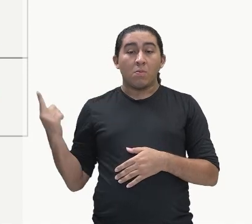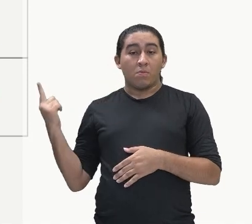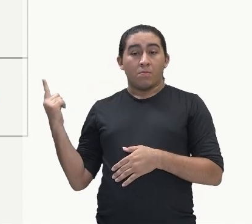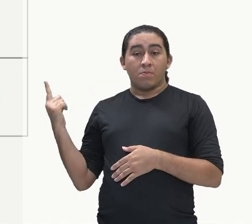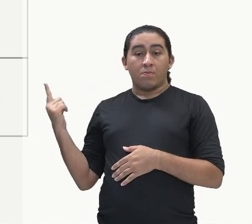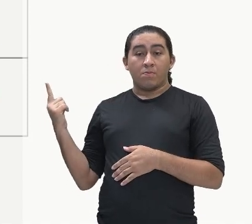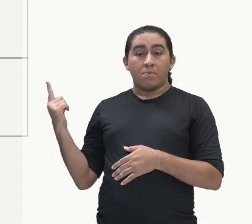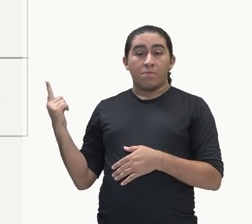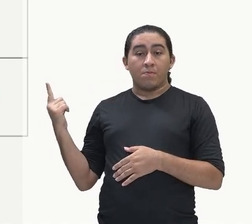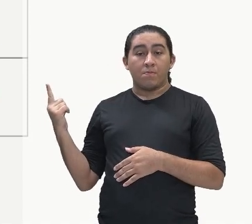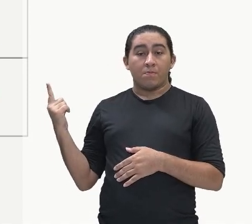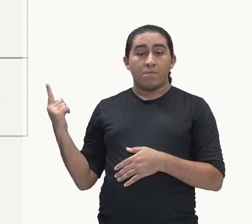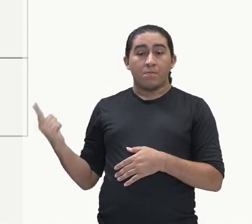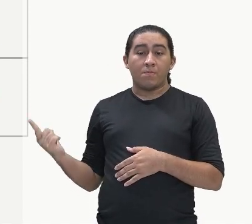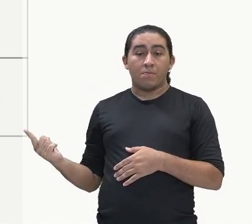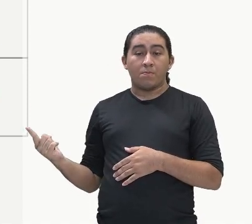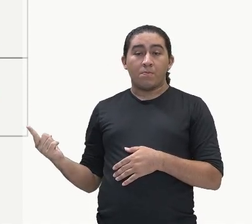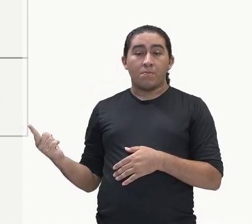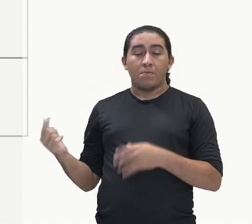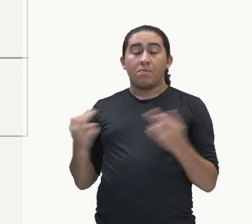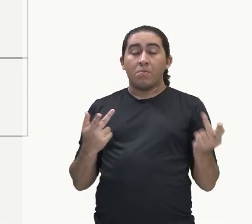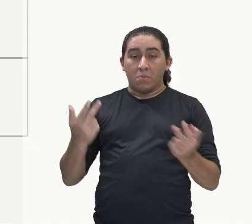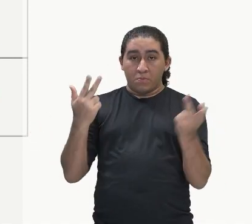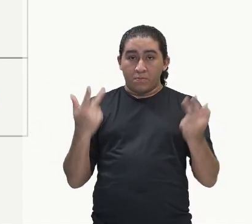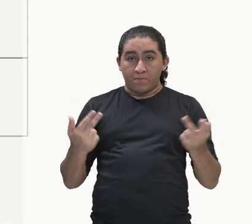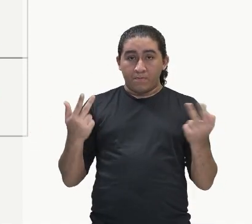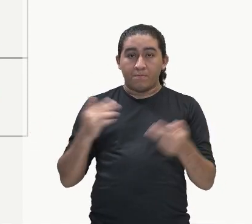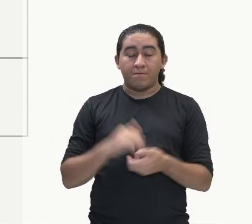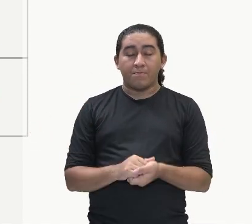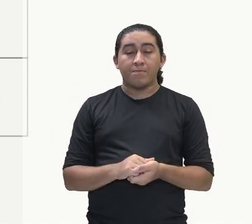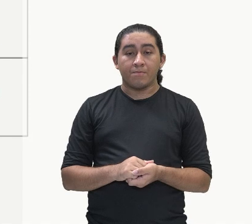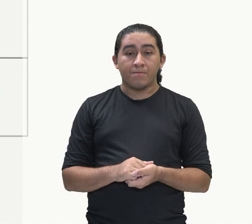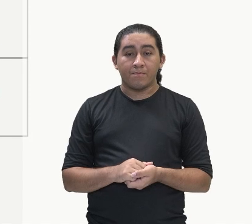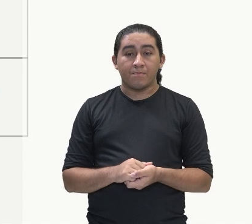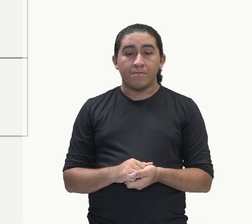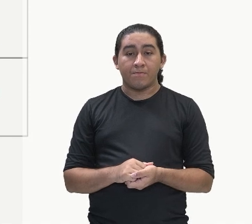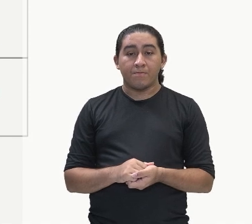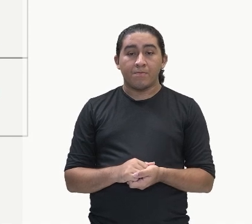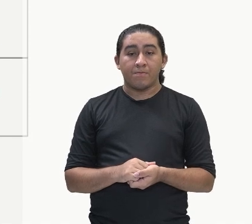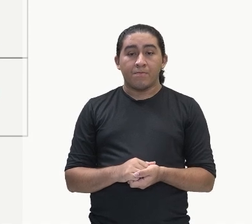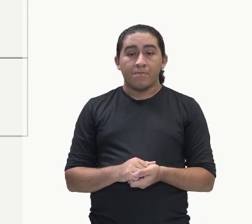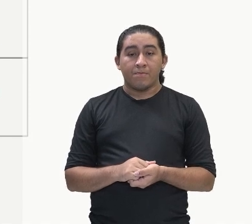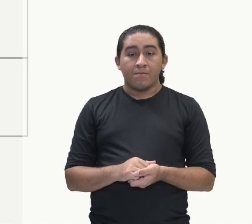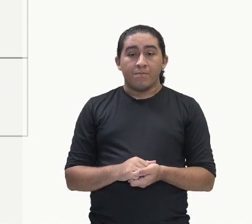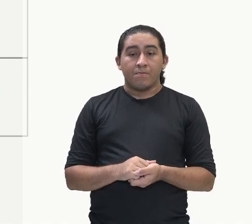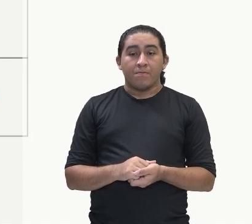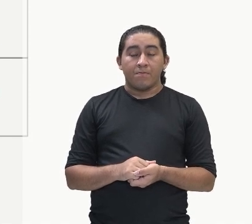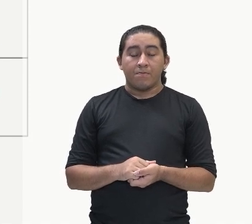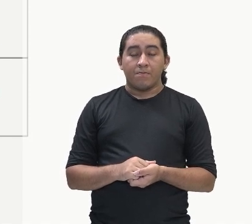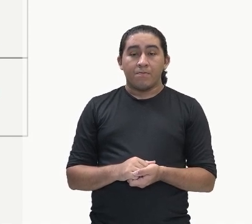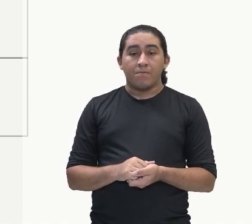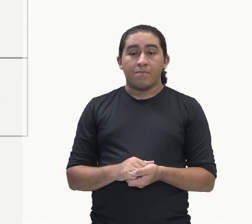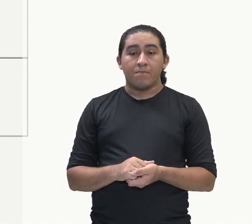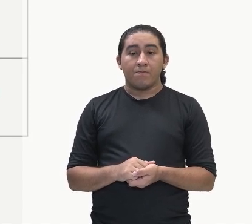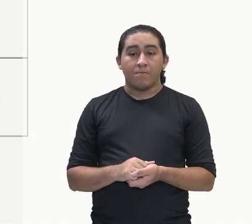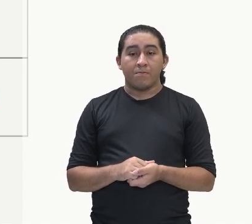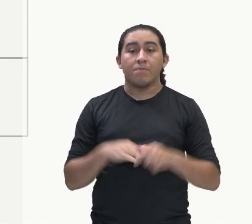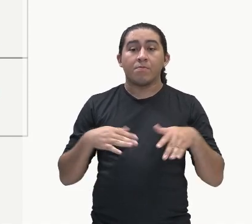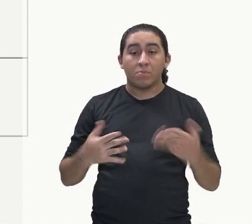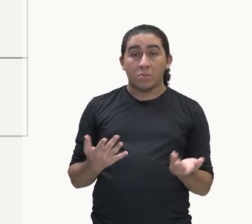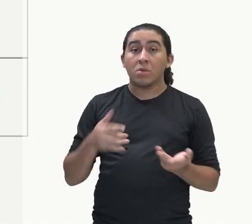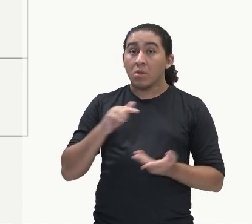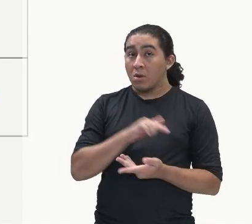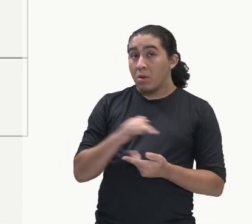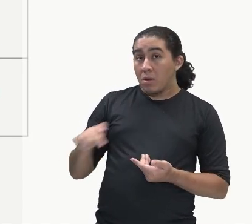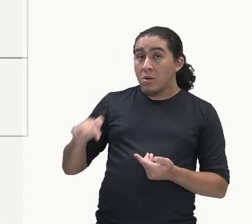e desalmado do mesmo jeito. Não vai ter almado ou desalma, né? Então, é isso aí.